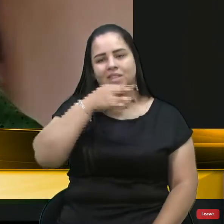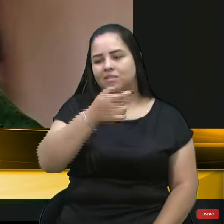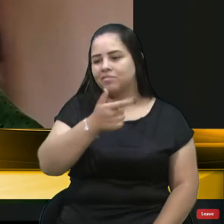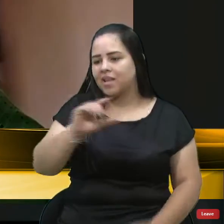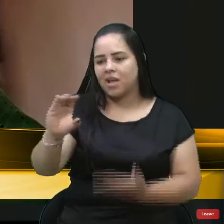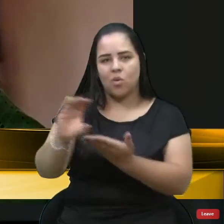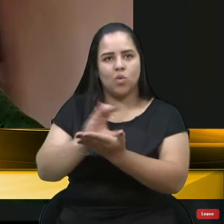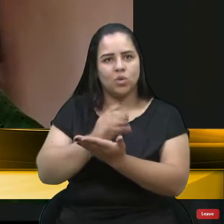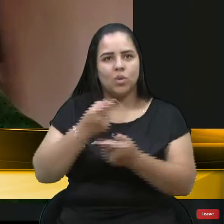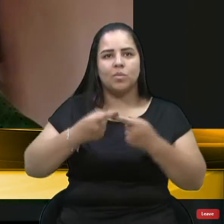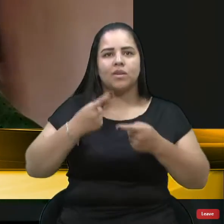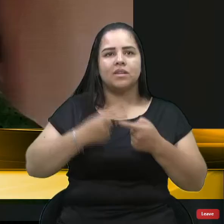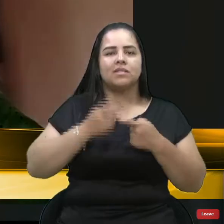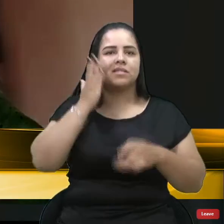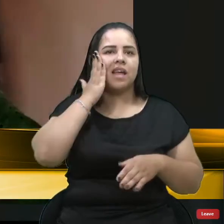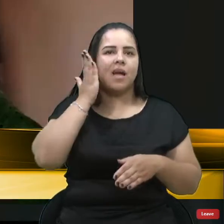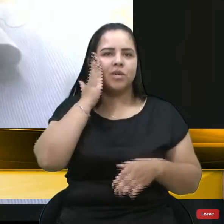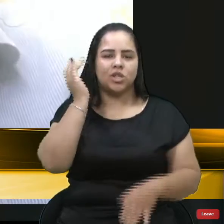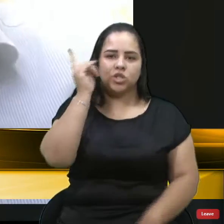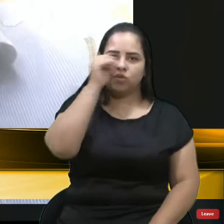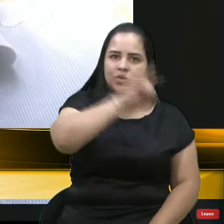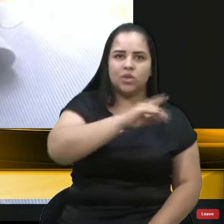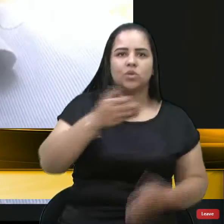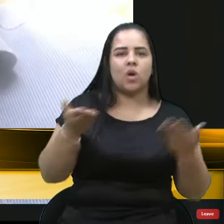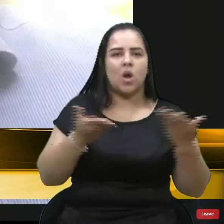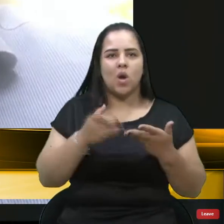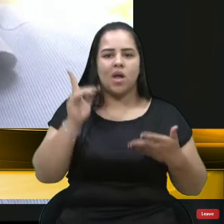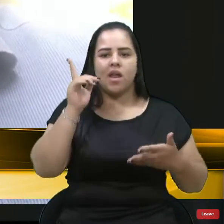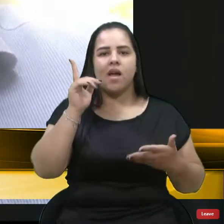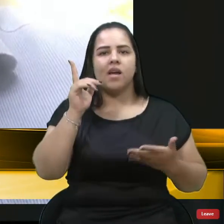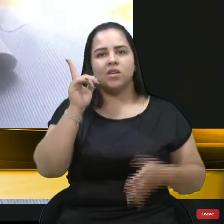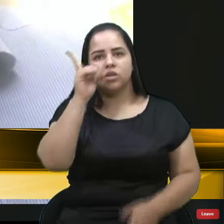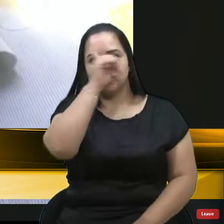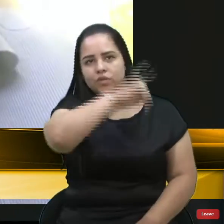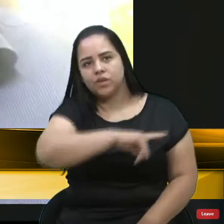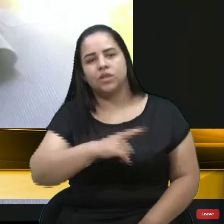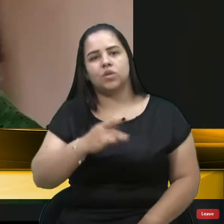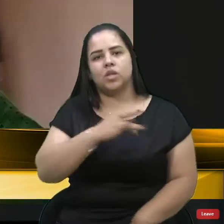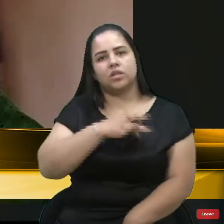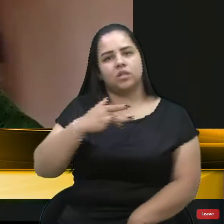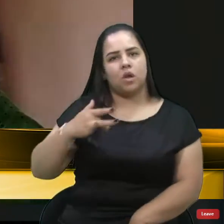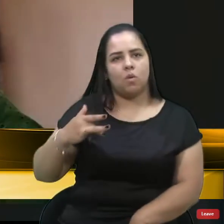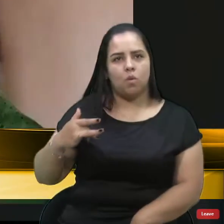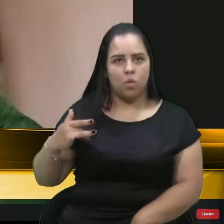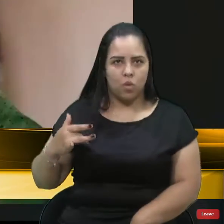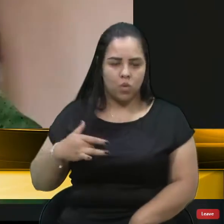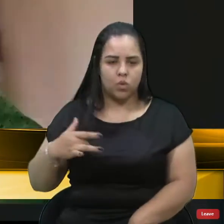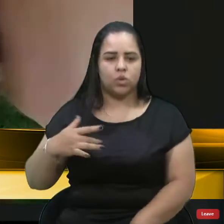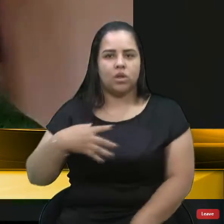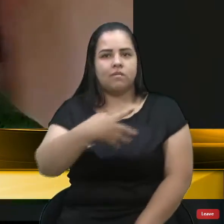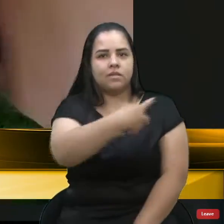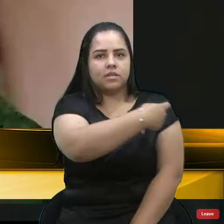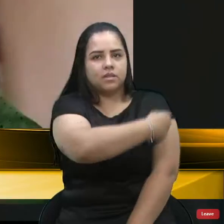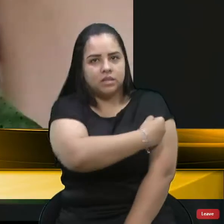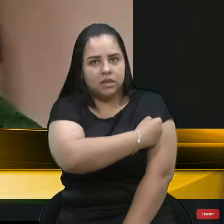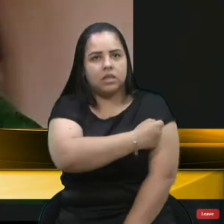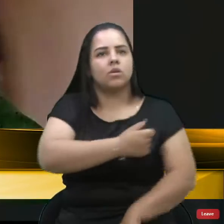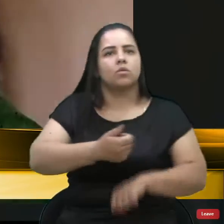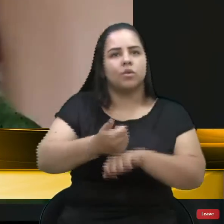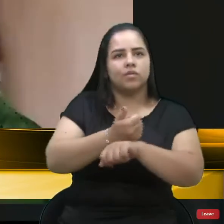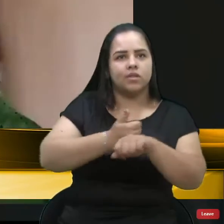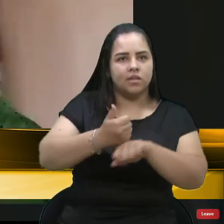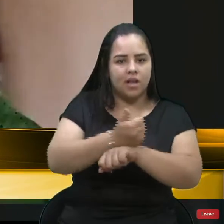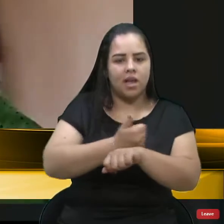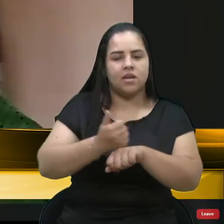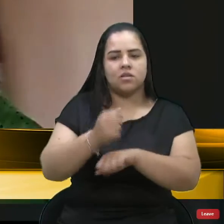aqui diariamente, né, as dificuldades em relação à saúde, à vacinação, aos profissionais, às